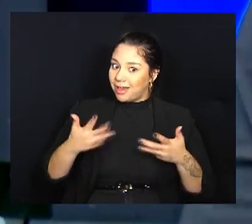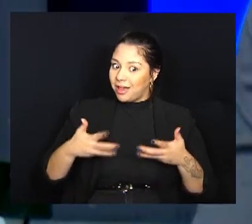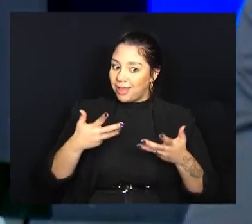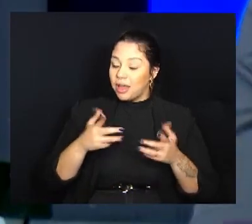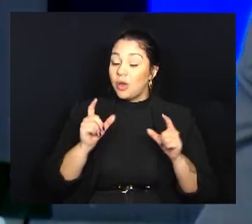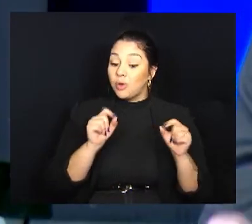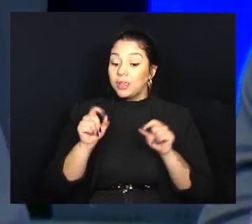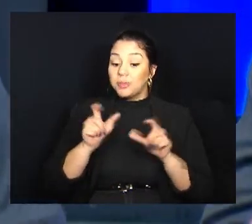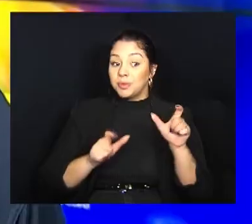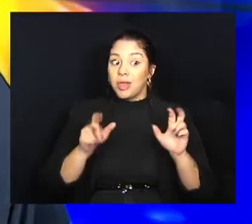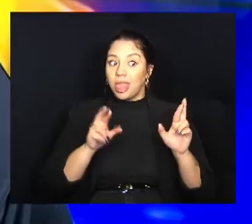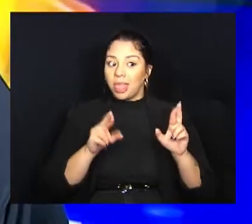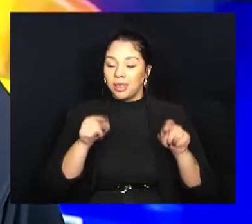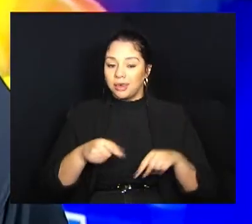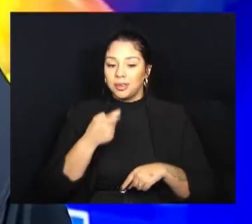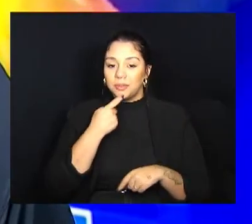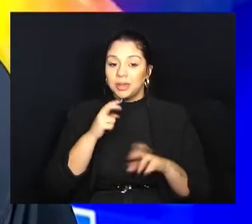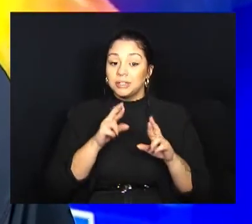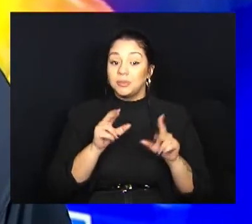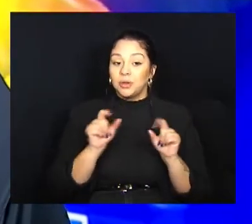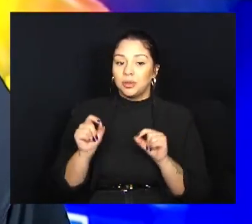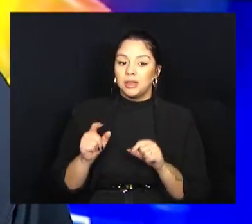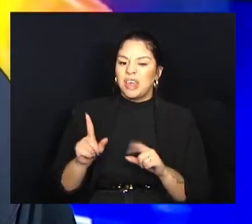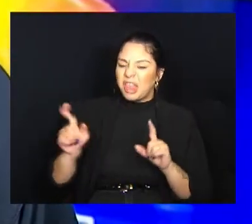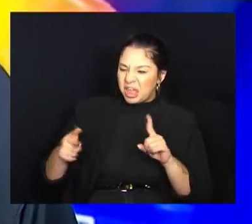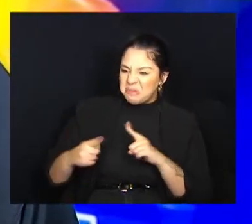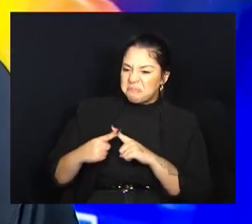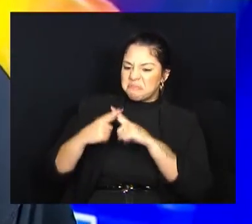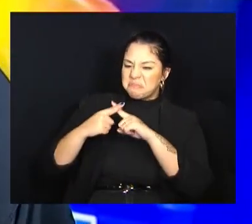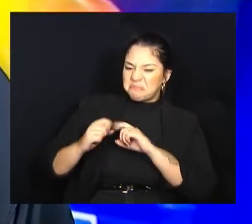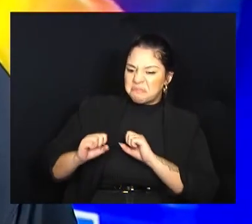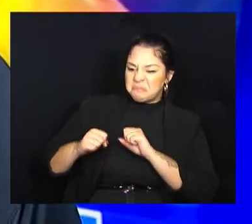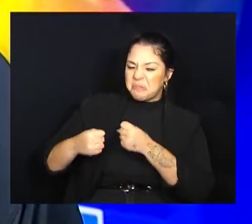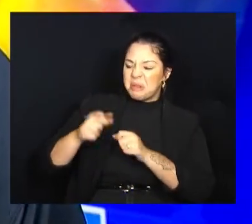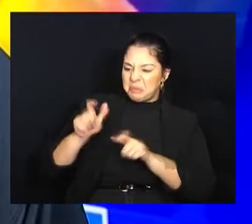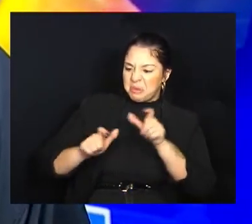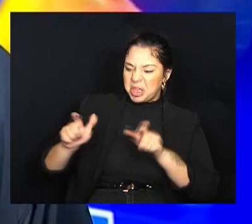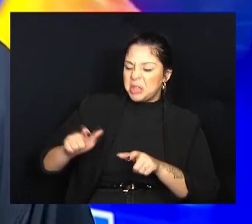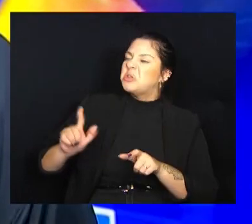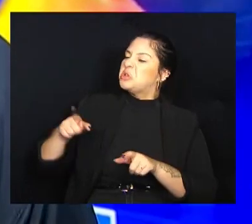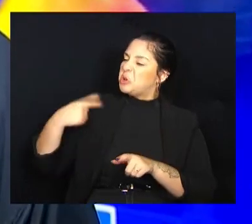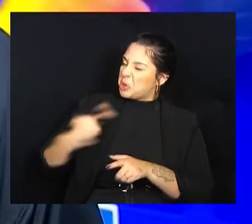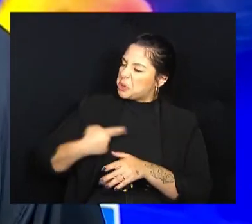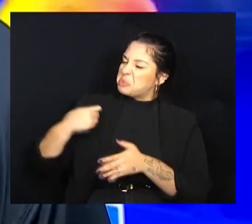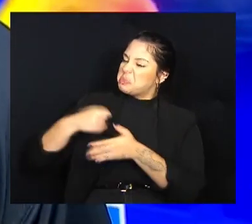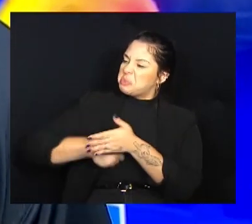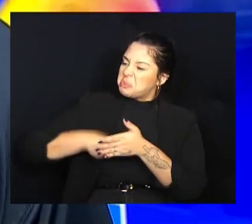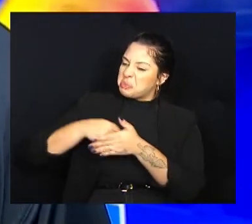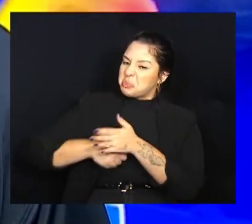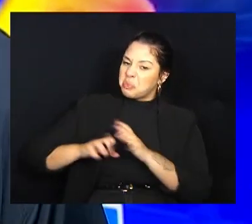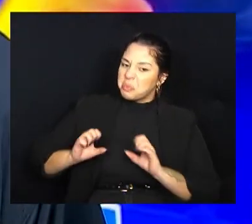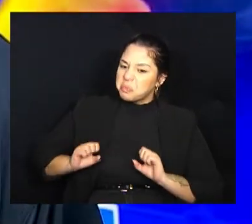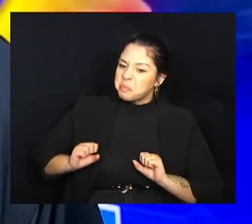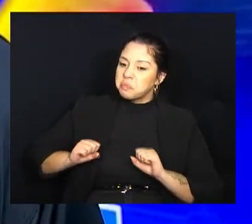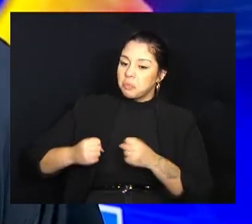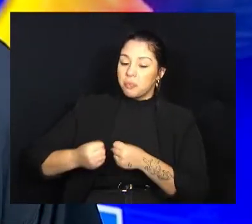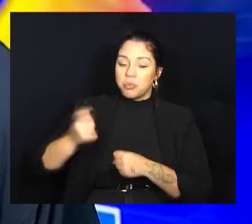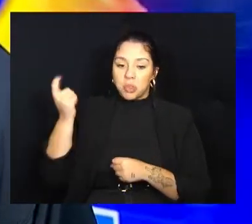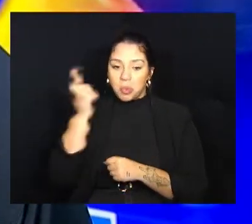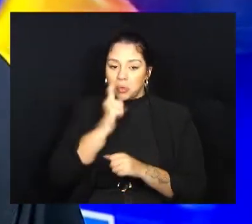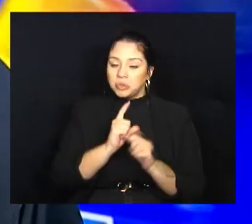de Campinas pode esperar? Luta sempre o torcedor pode esperar. A gente vai lutar muito, vai brigar muito para